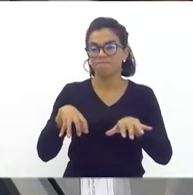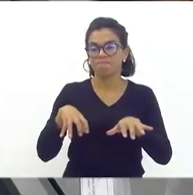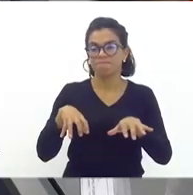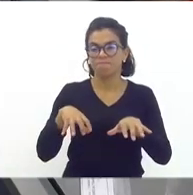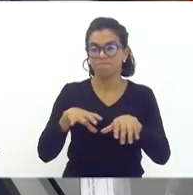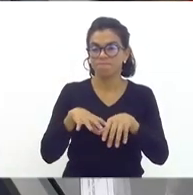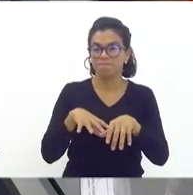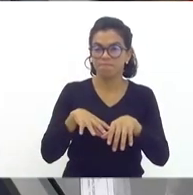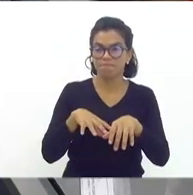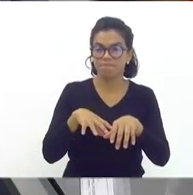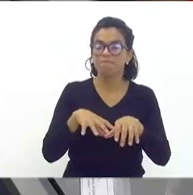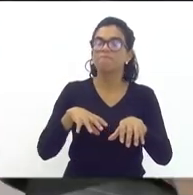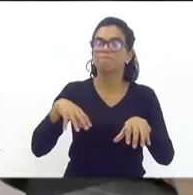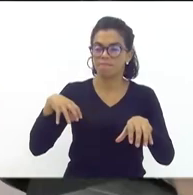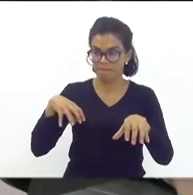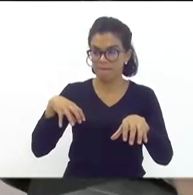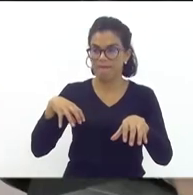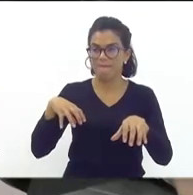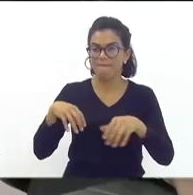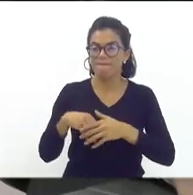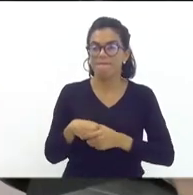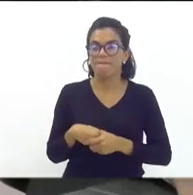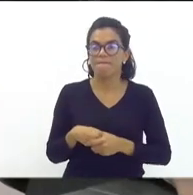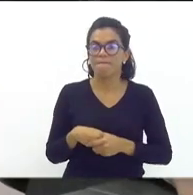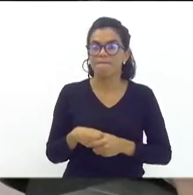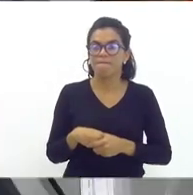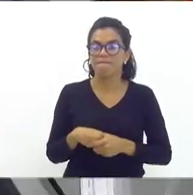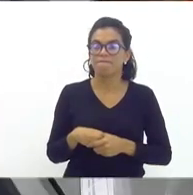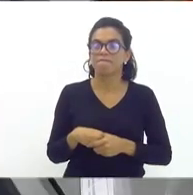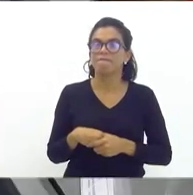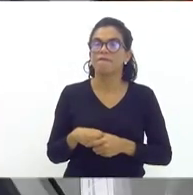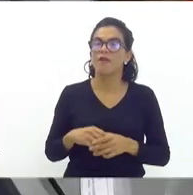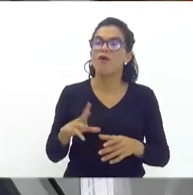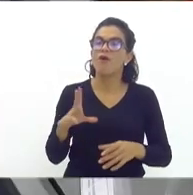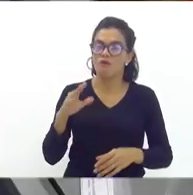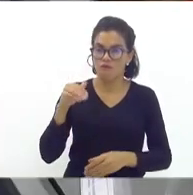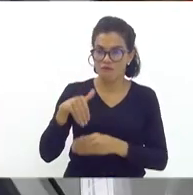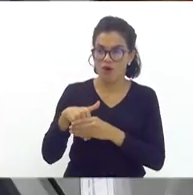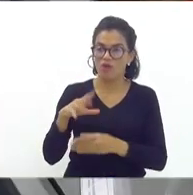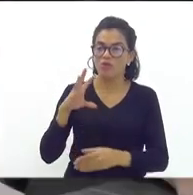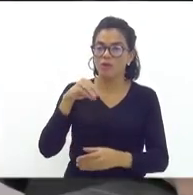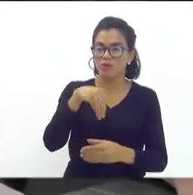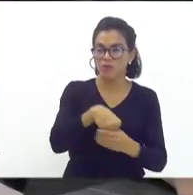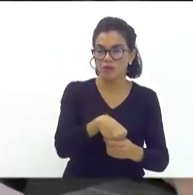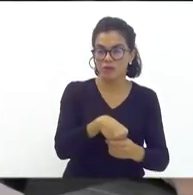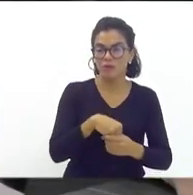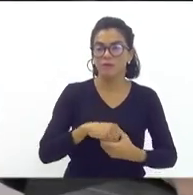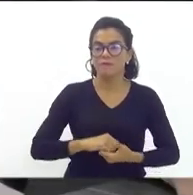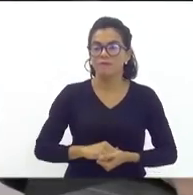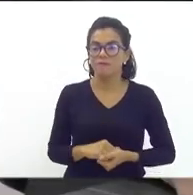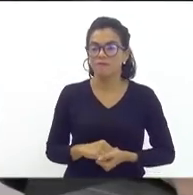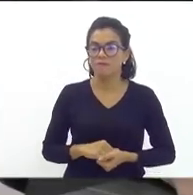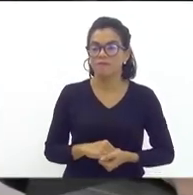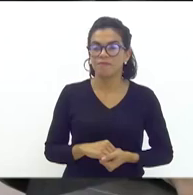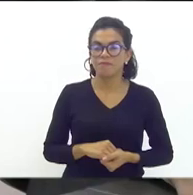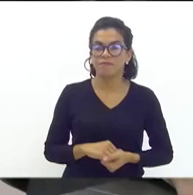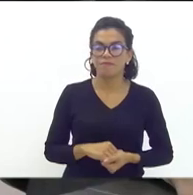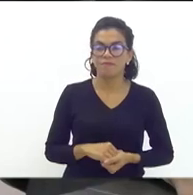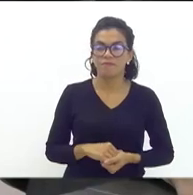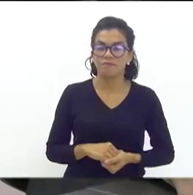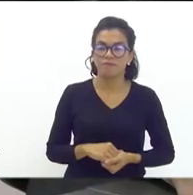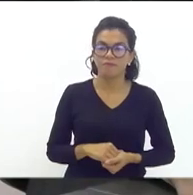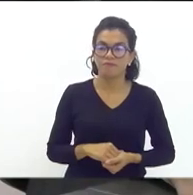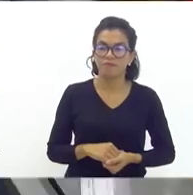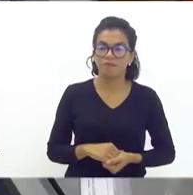o meu voto ao Deputado Acompanho meu voto Deputado Val volta para incluir o deputado incluir 4 a 2 Deputado